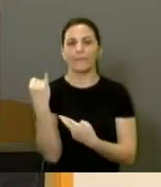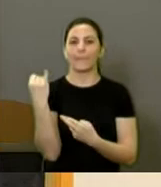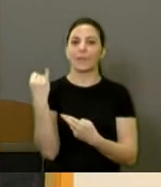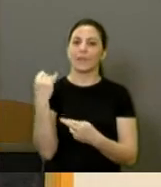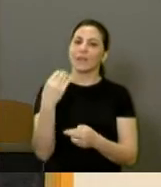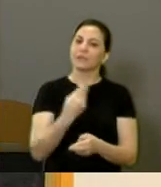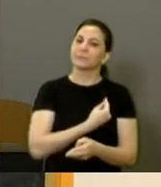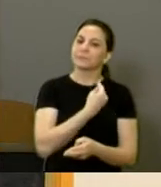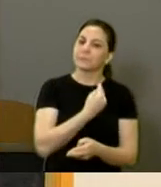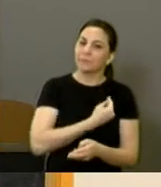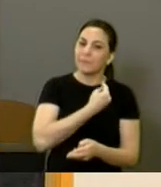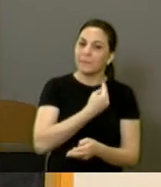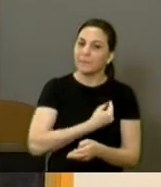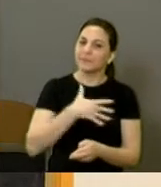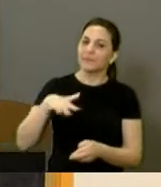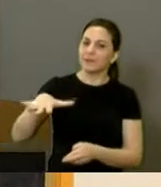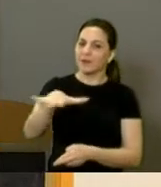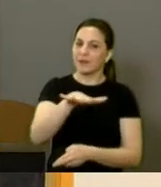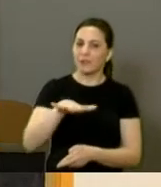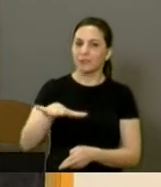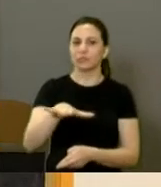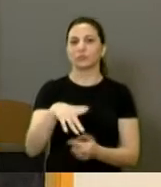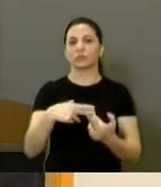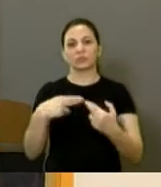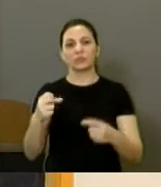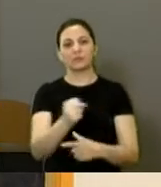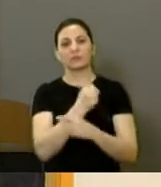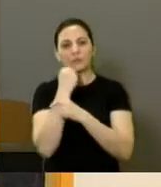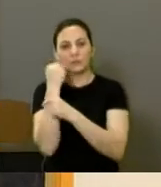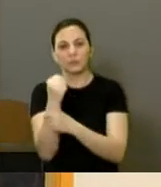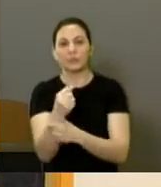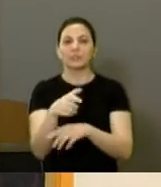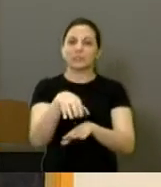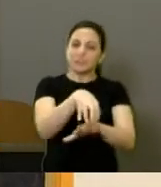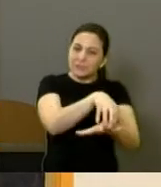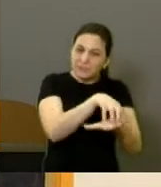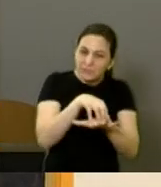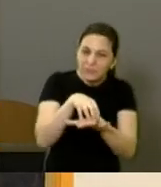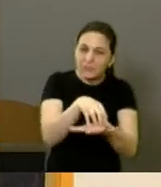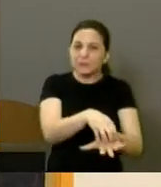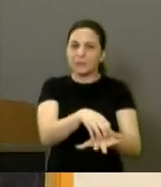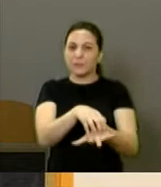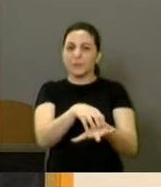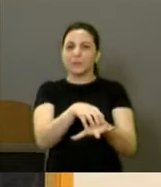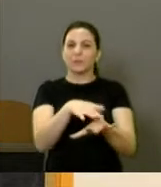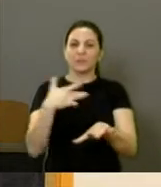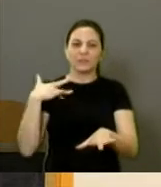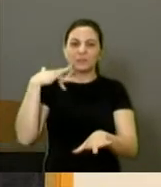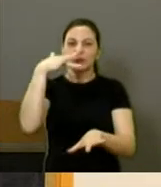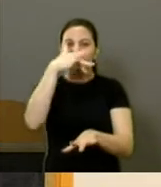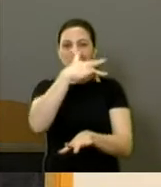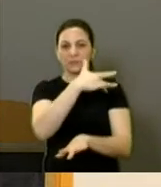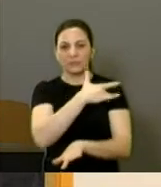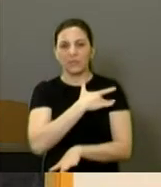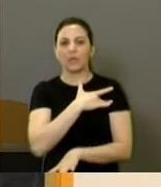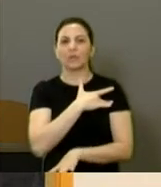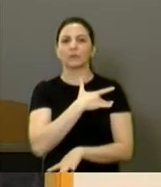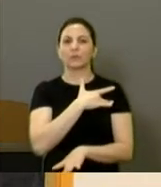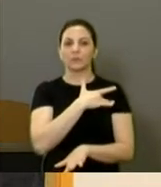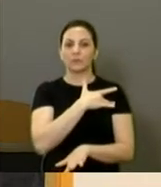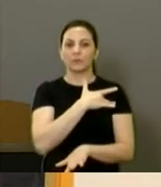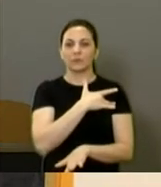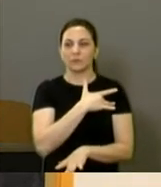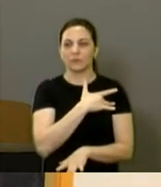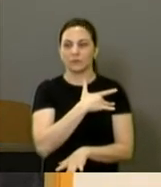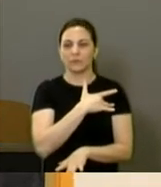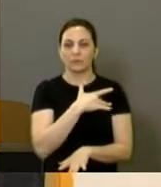vida ali naquela região. Então, desde questões de segurança, de transporte, de saúde pública, e eles